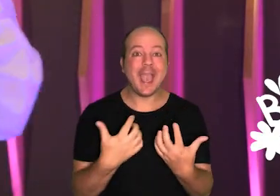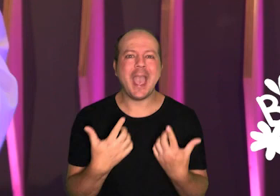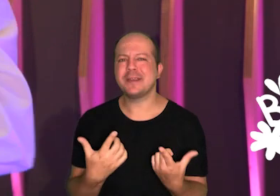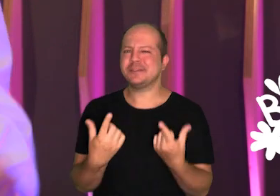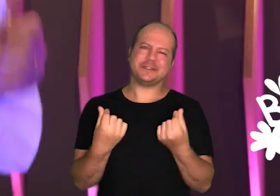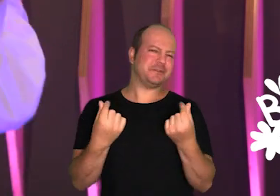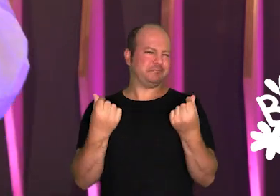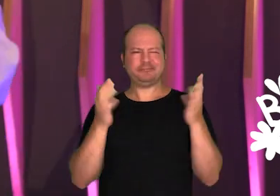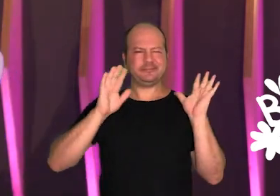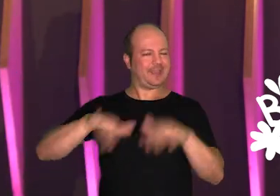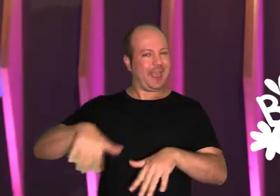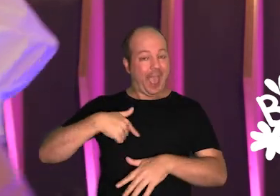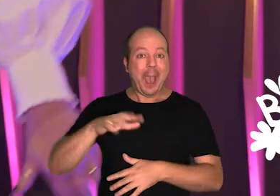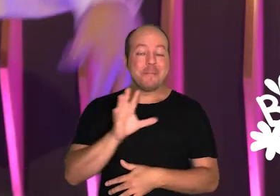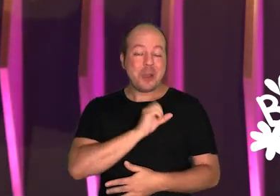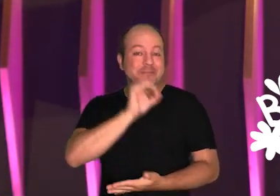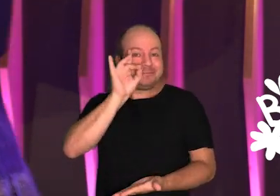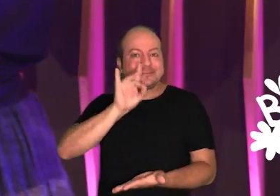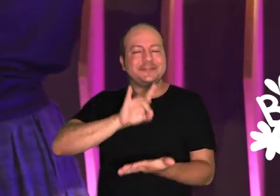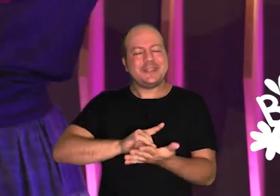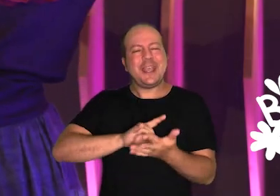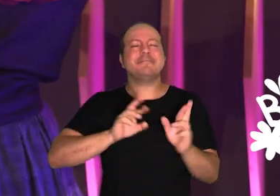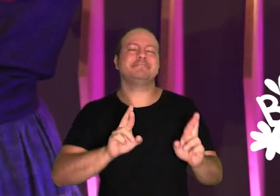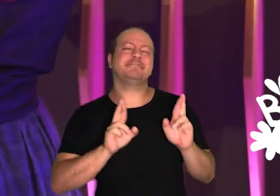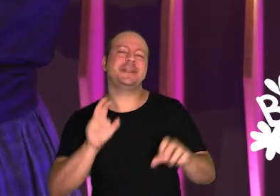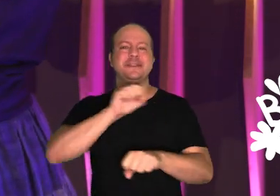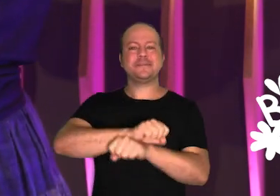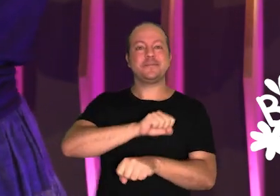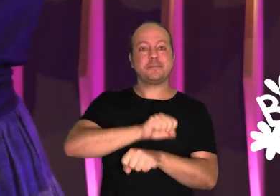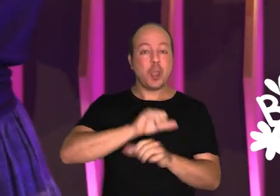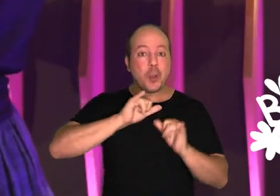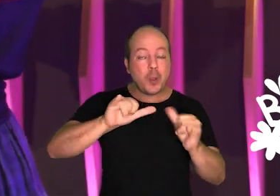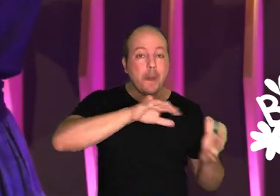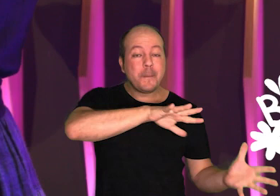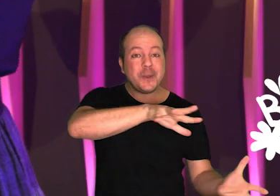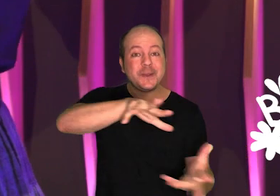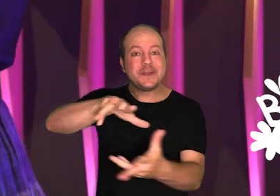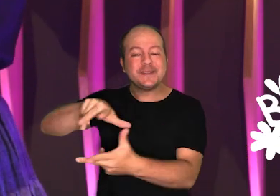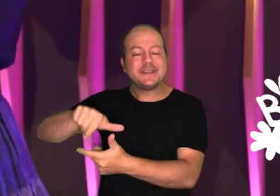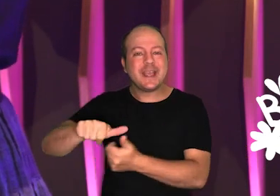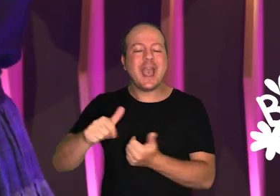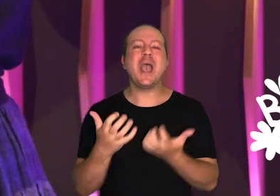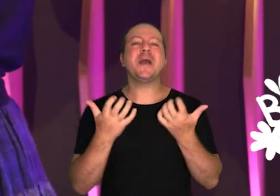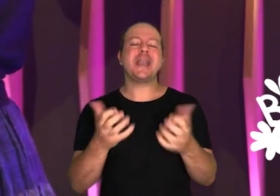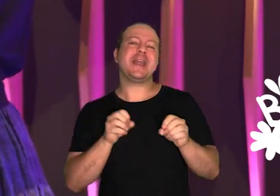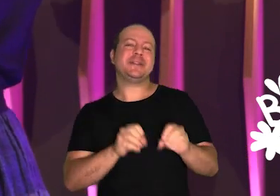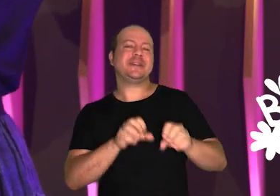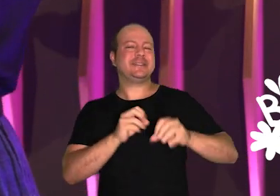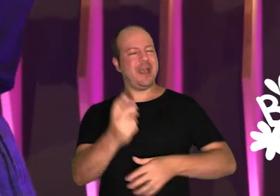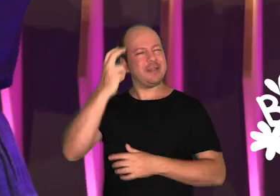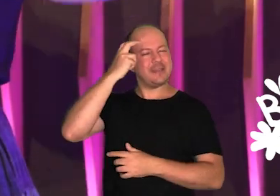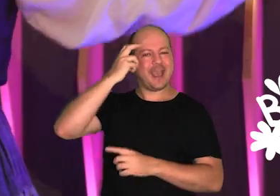quero dinheiro e quero amor sincero. Isso é que eu espero, digo ao mundo inteiro. Eu quero educação,